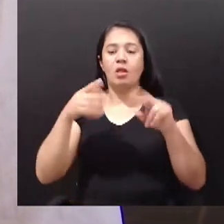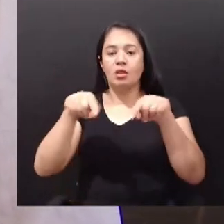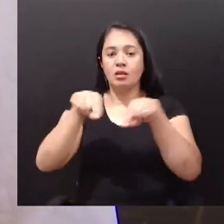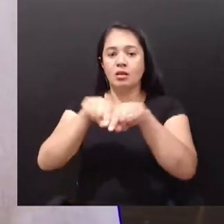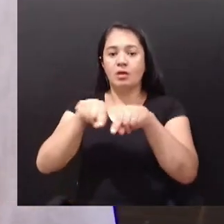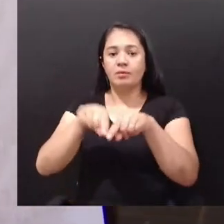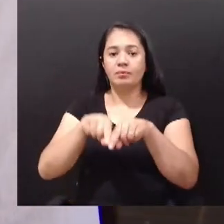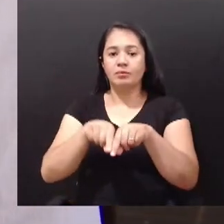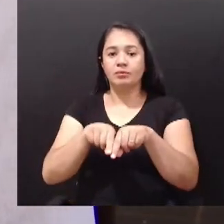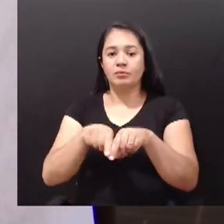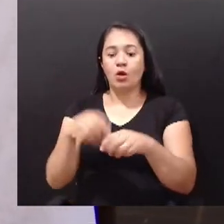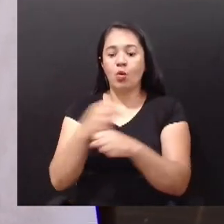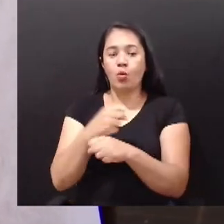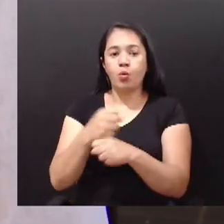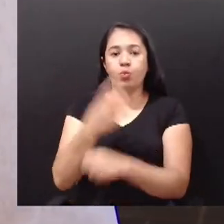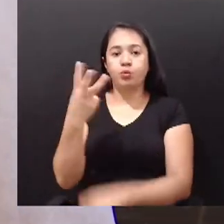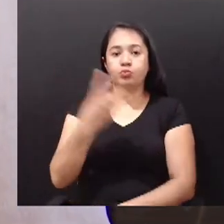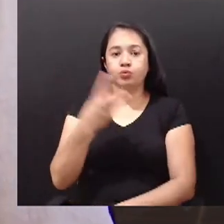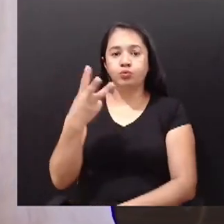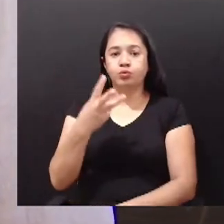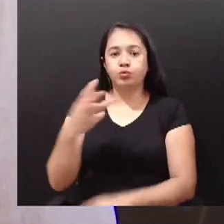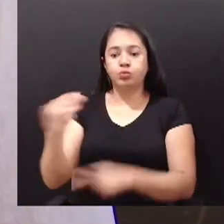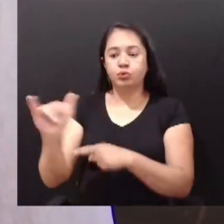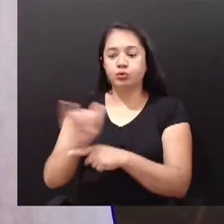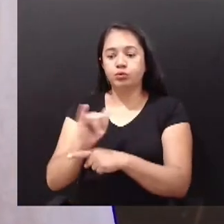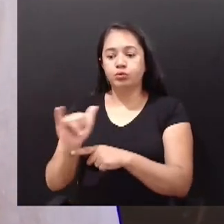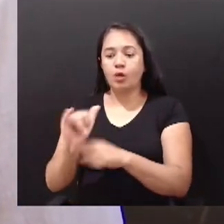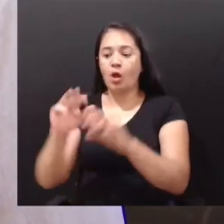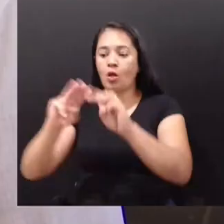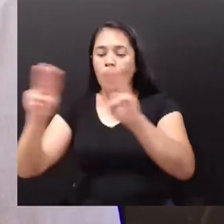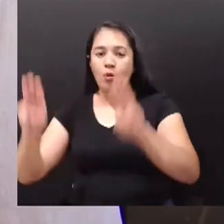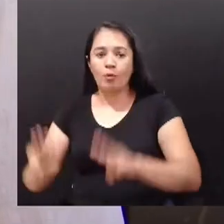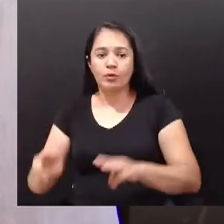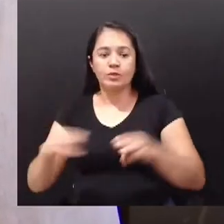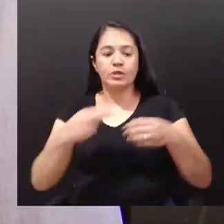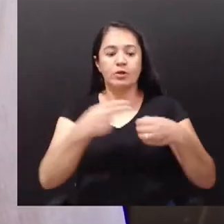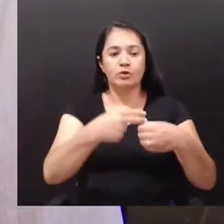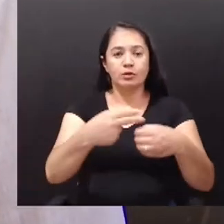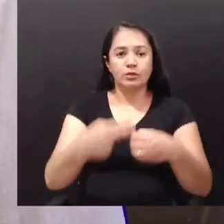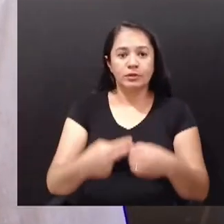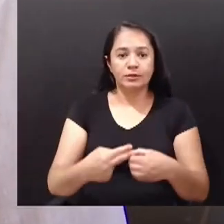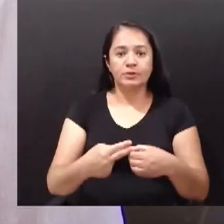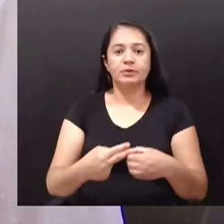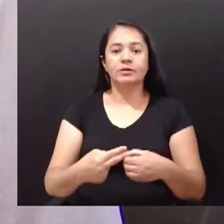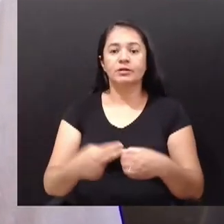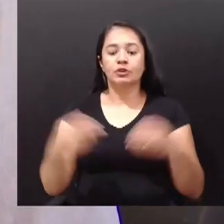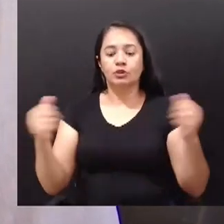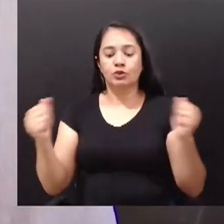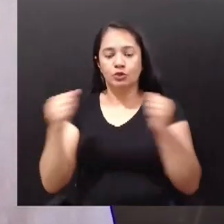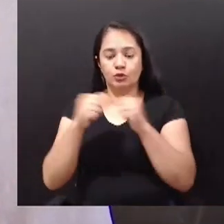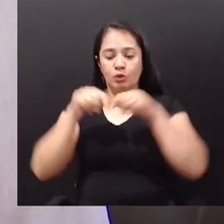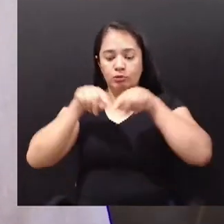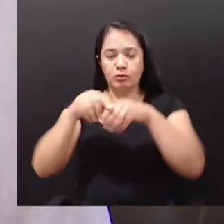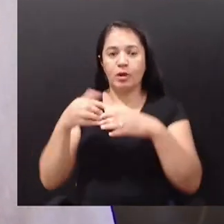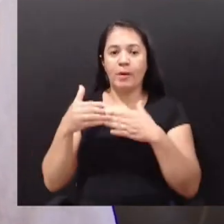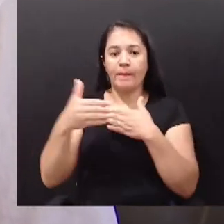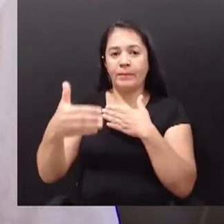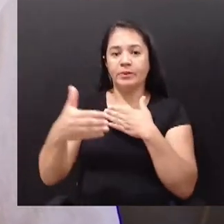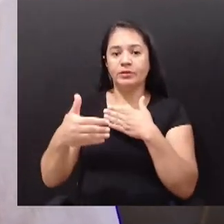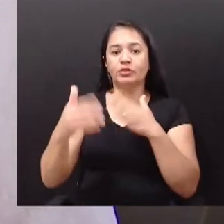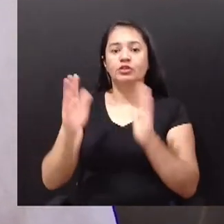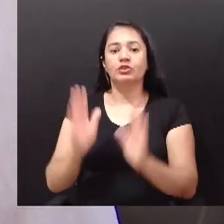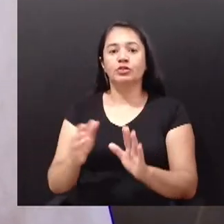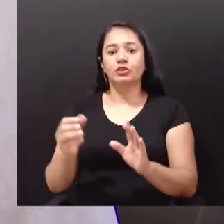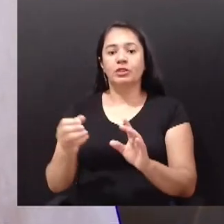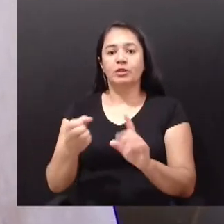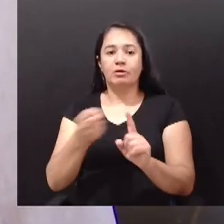de articulação entre o Museu Afro-Brasil e a Universidade Estadual de Campinas a partir da Pró-Reitoria de Extensão e Cultura, a PROEC,